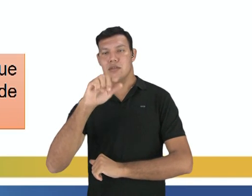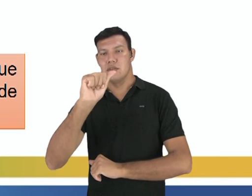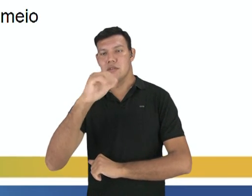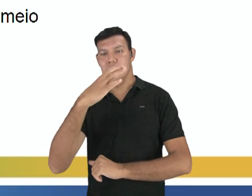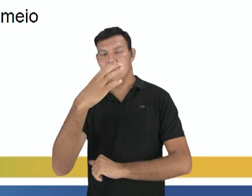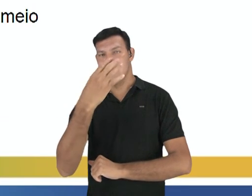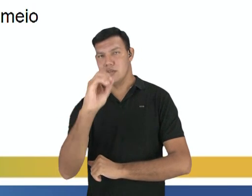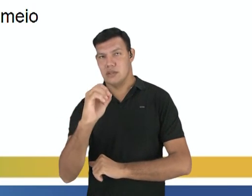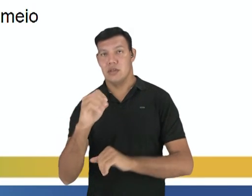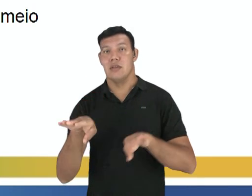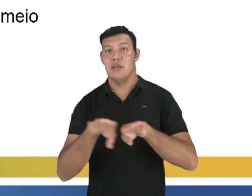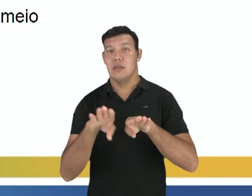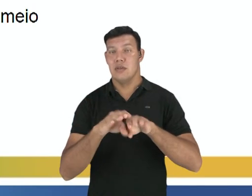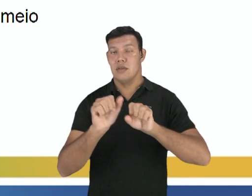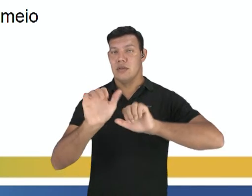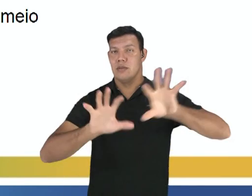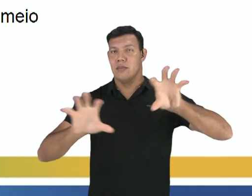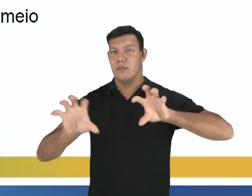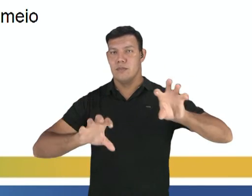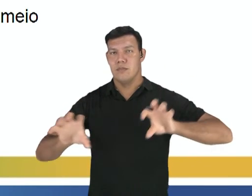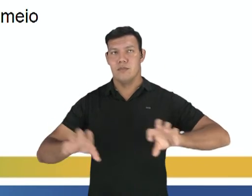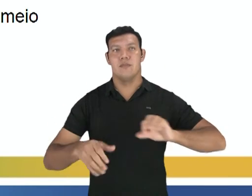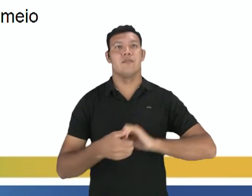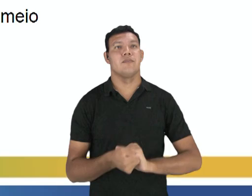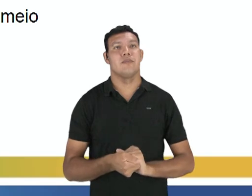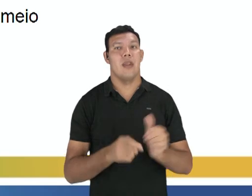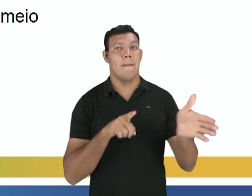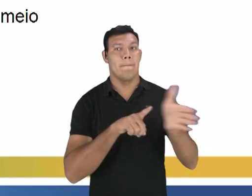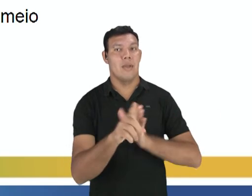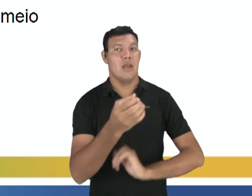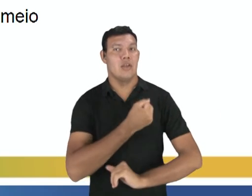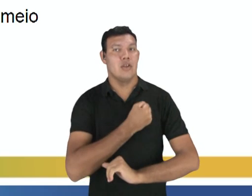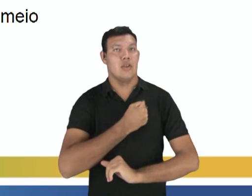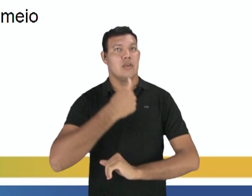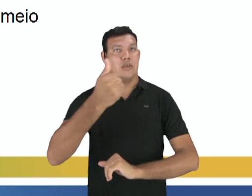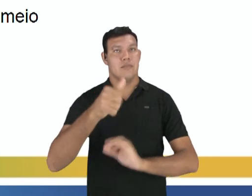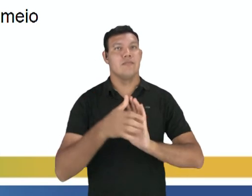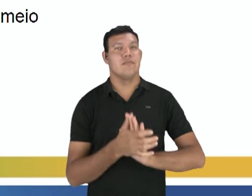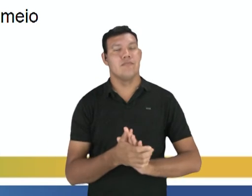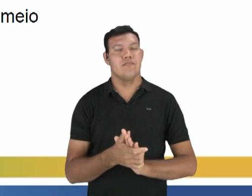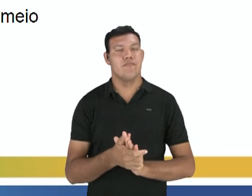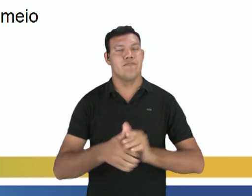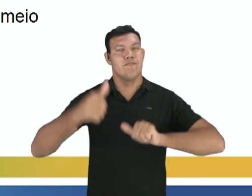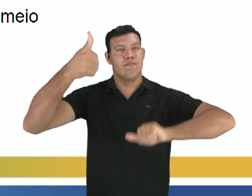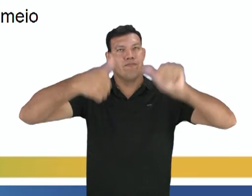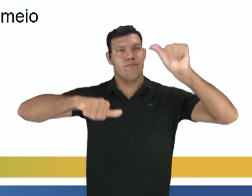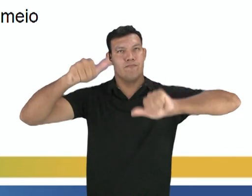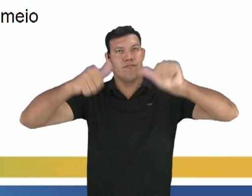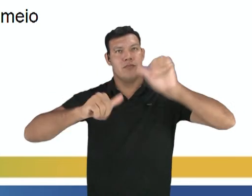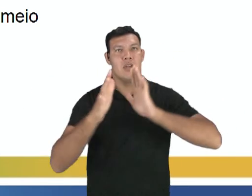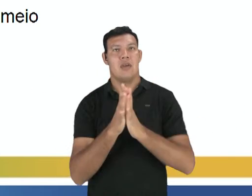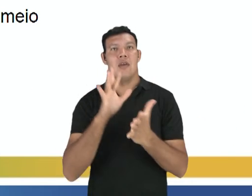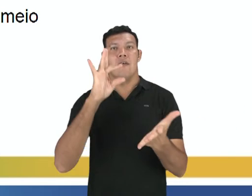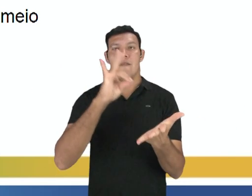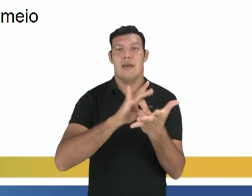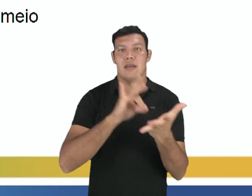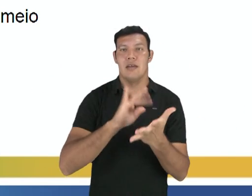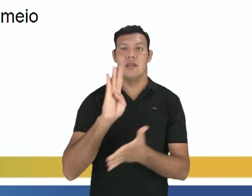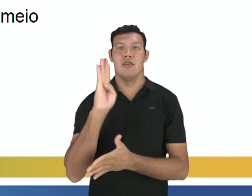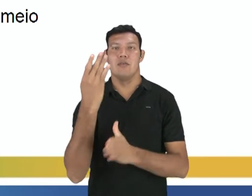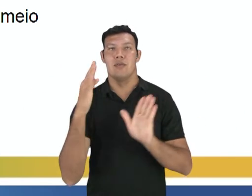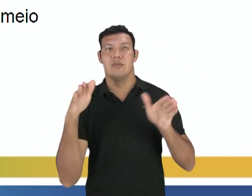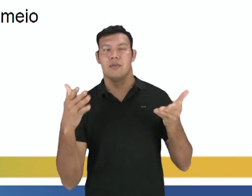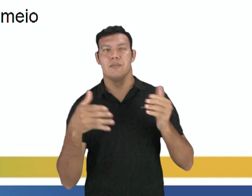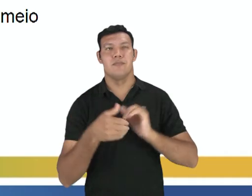dissociação, ok? Vamos para o nosso exercitando? Questão 1. Julgue os itens a seguir como verdadeiros ou falsos. Letra